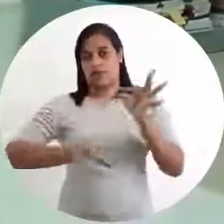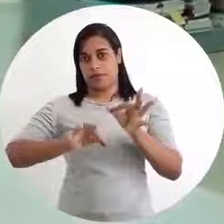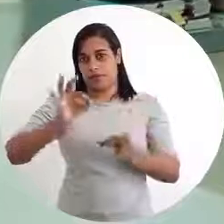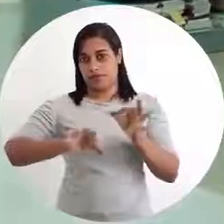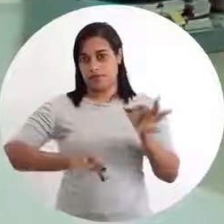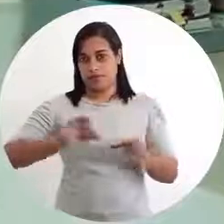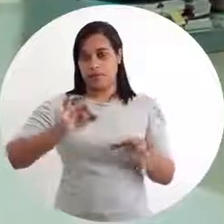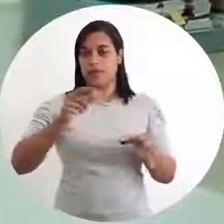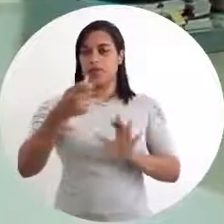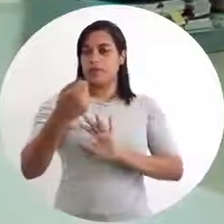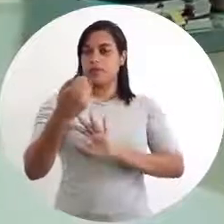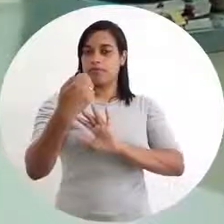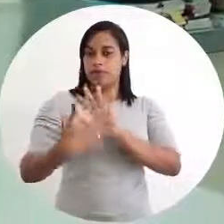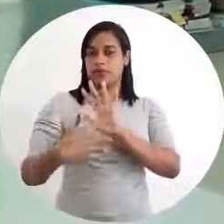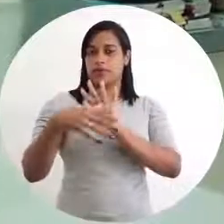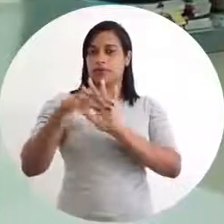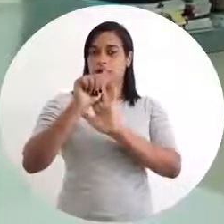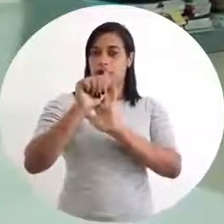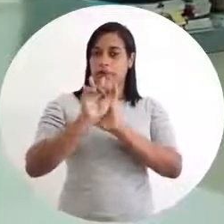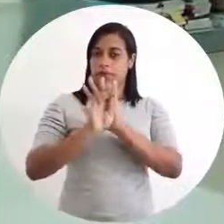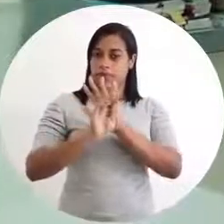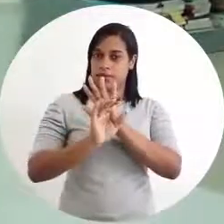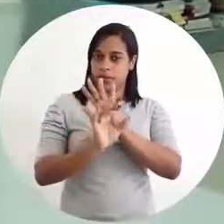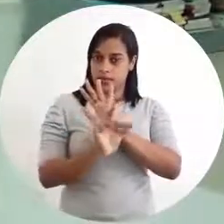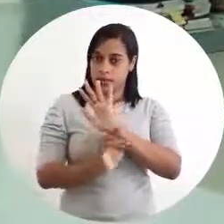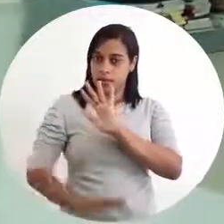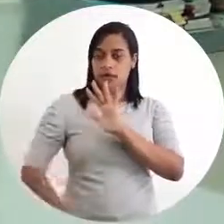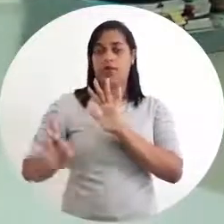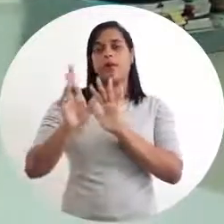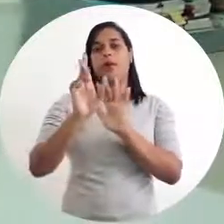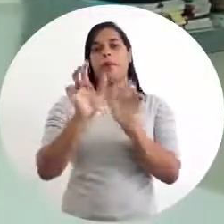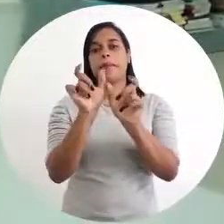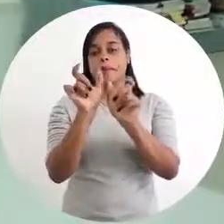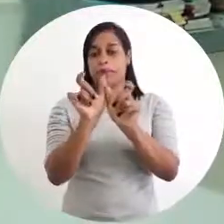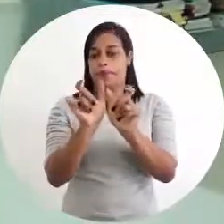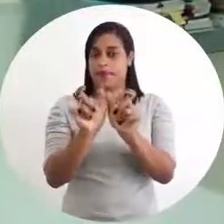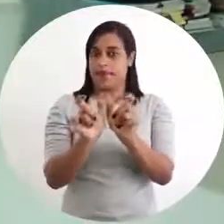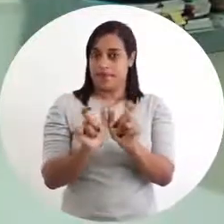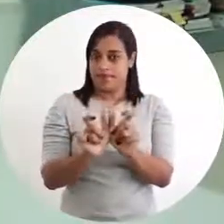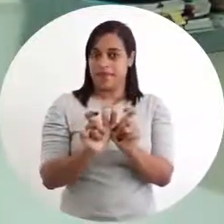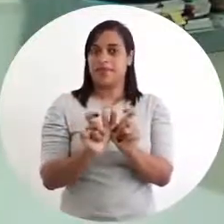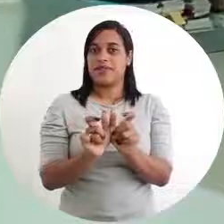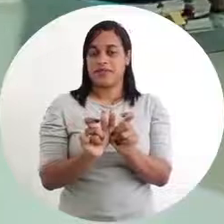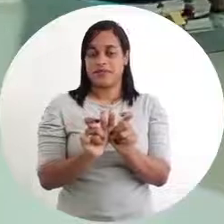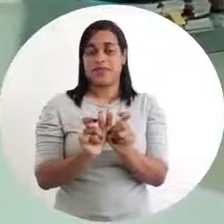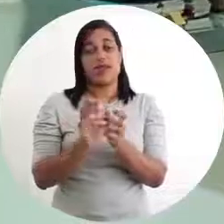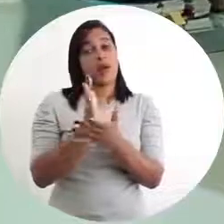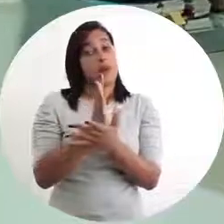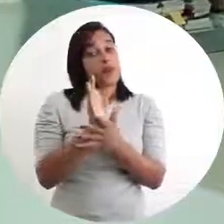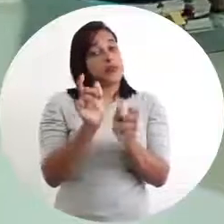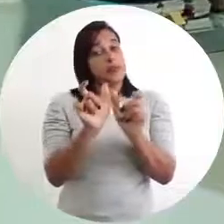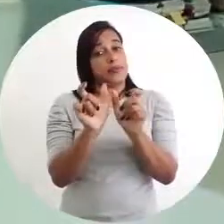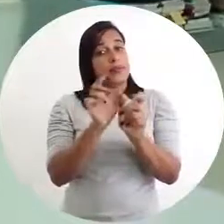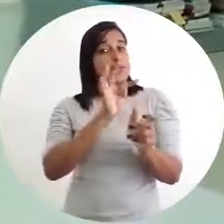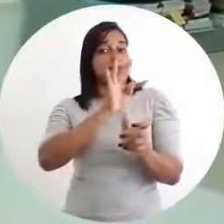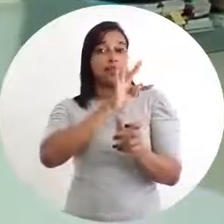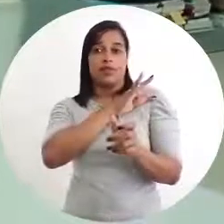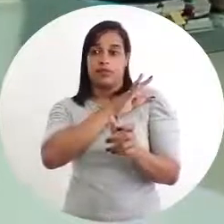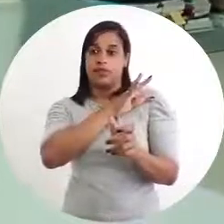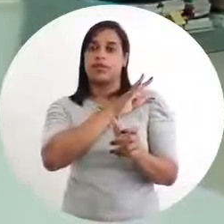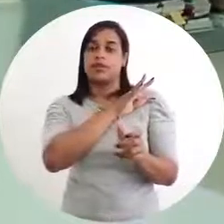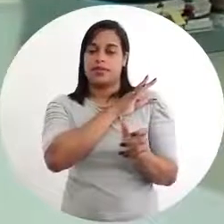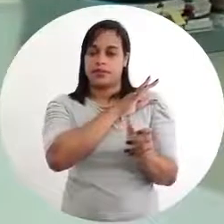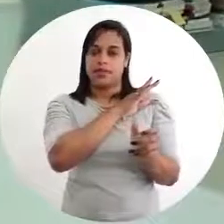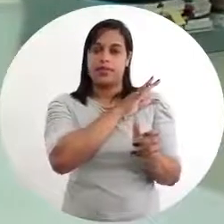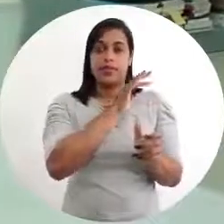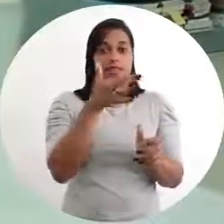vocês, em ordem alfabética, uma série de palavras, né? Isso, na verdade, são mais especificamente,